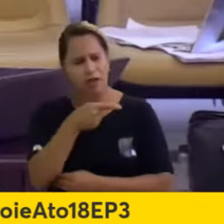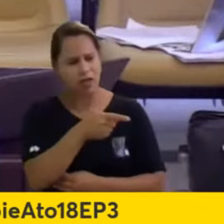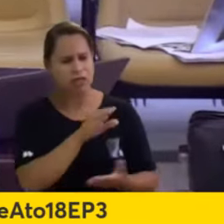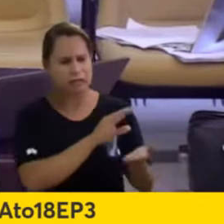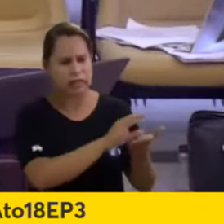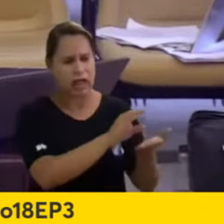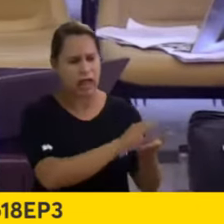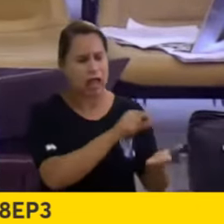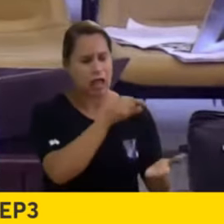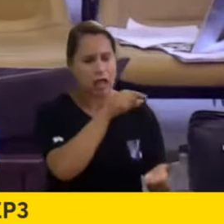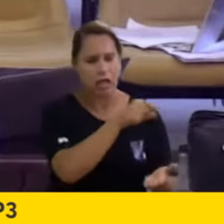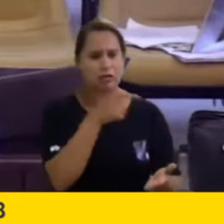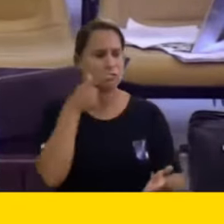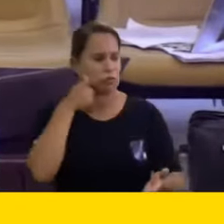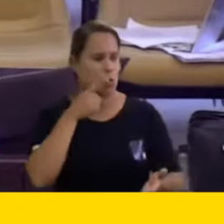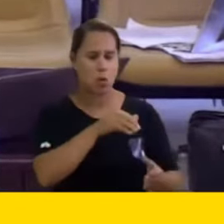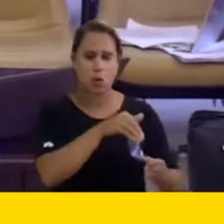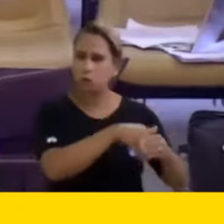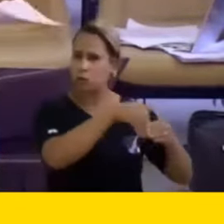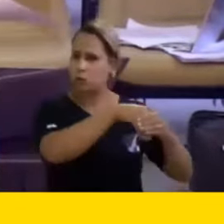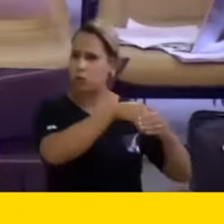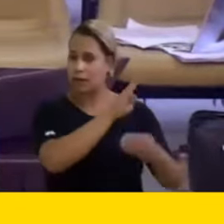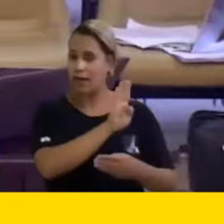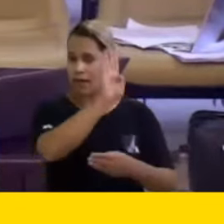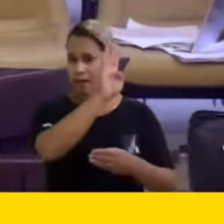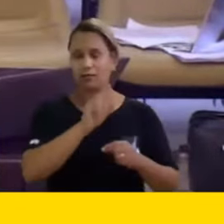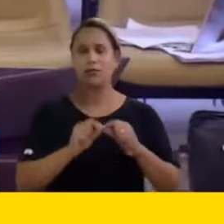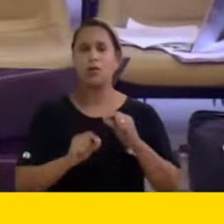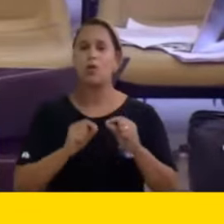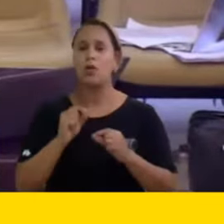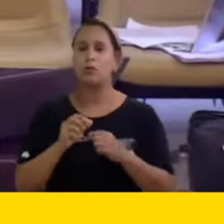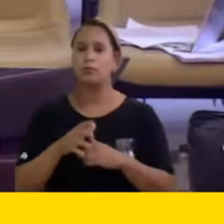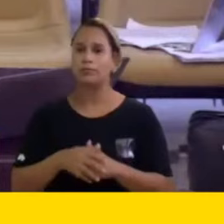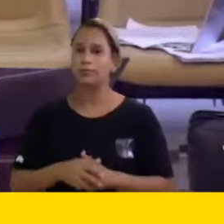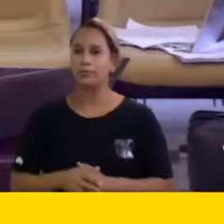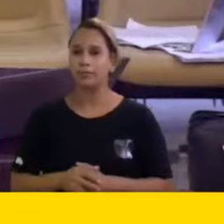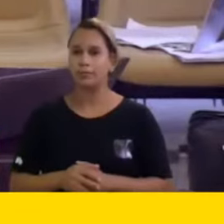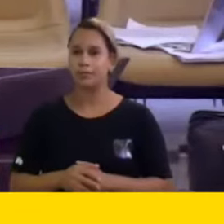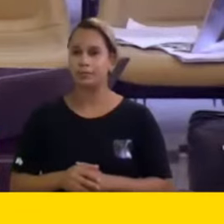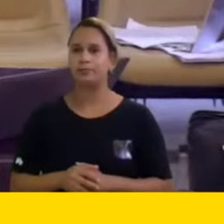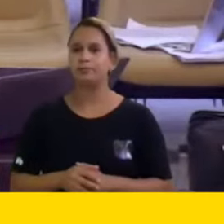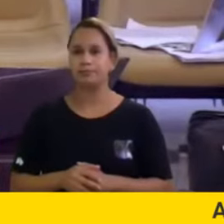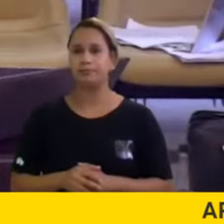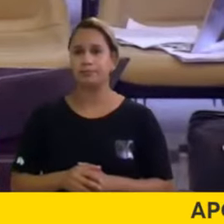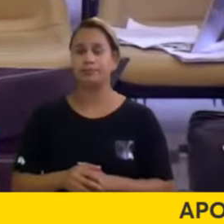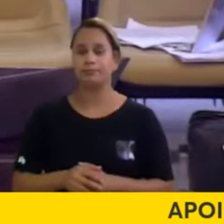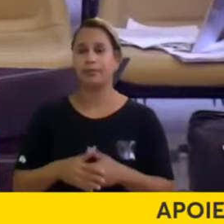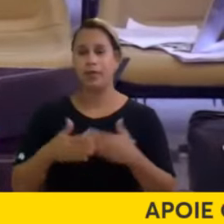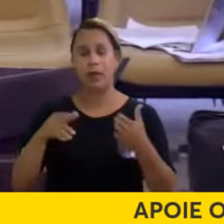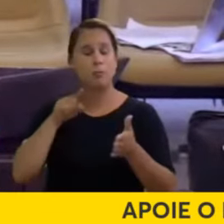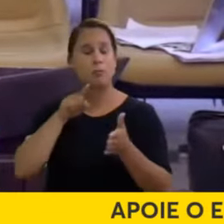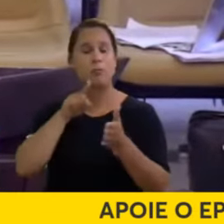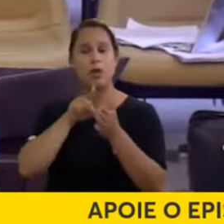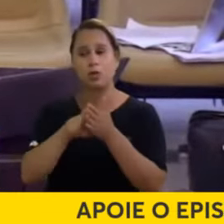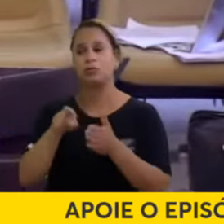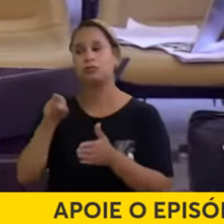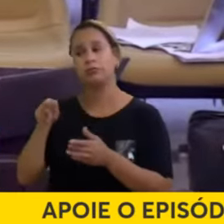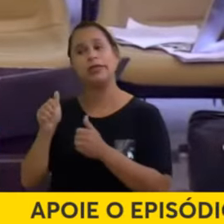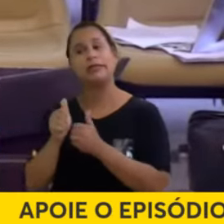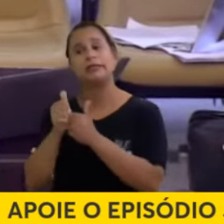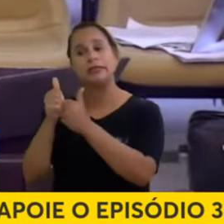ou ter voto aqui em Quitandinha ou ter voto em Cascavel e Londrina e é essa a pergunta que deve guiar vossas